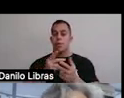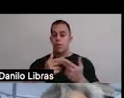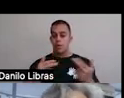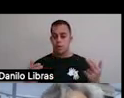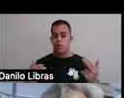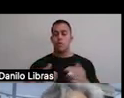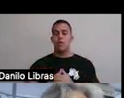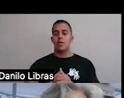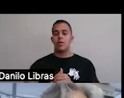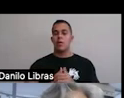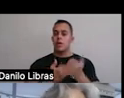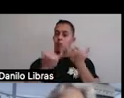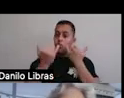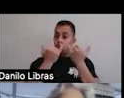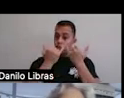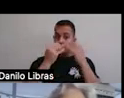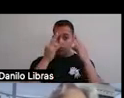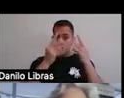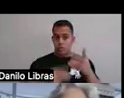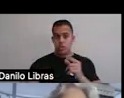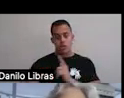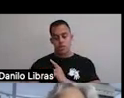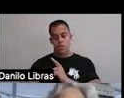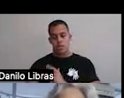toda essa informação. Uhum.